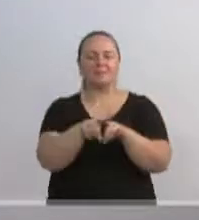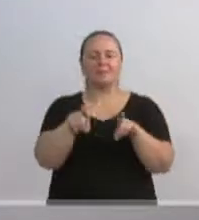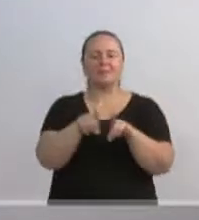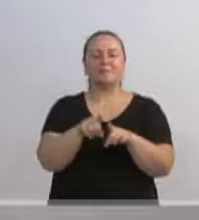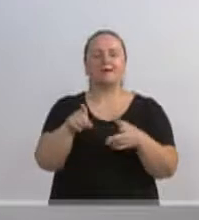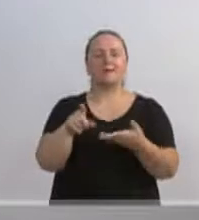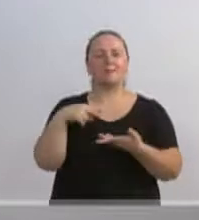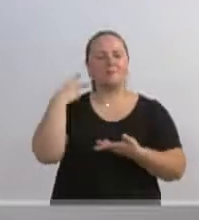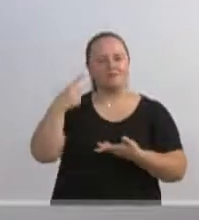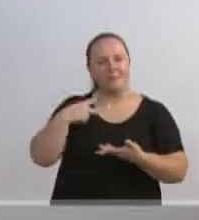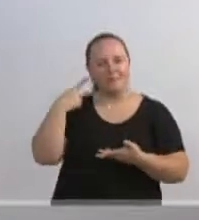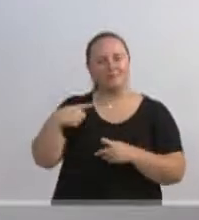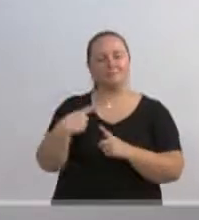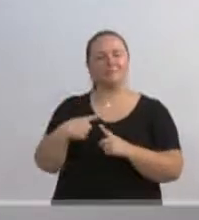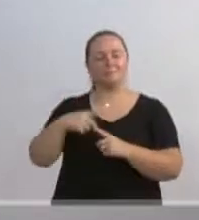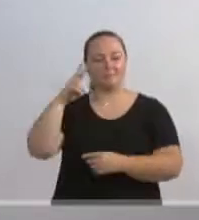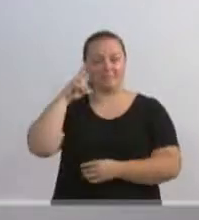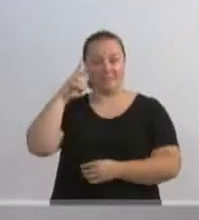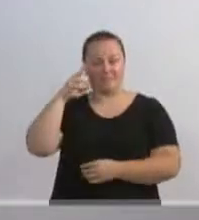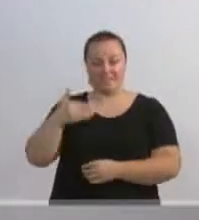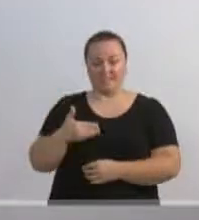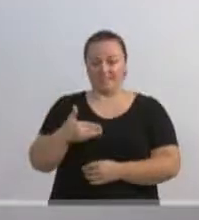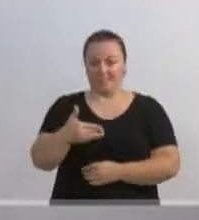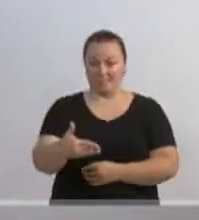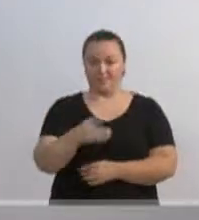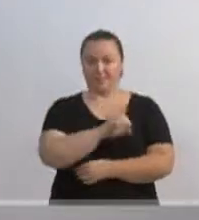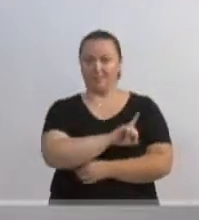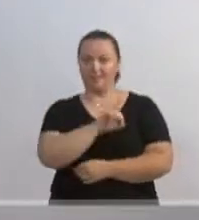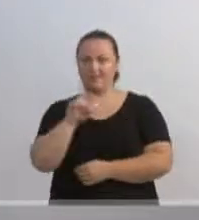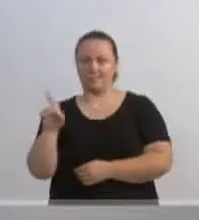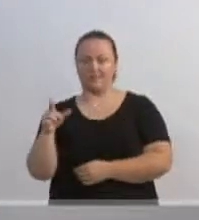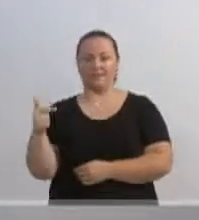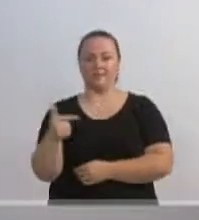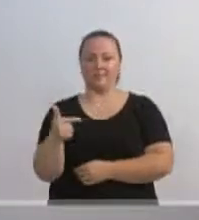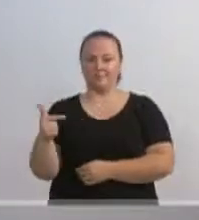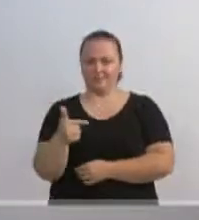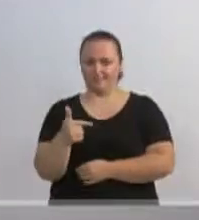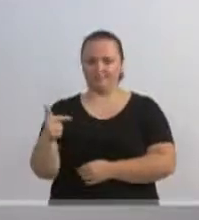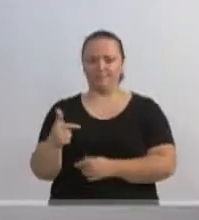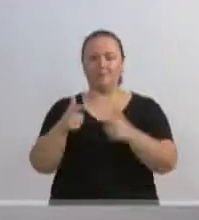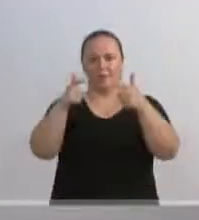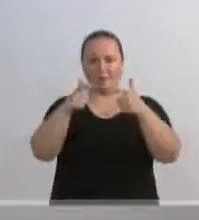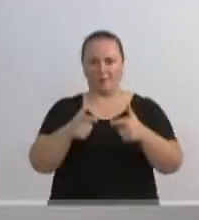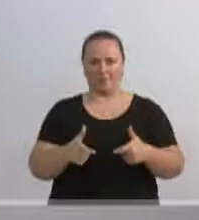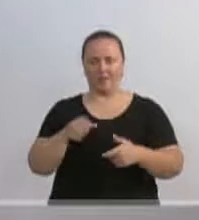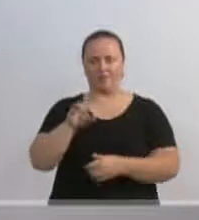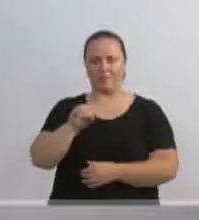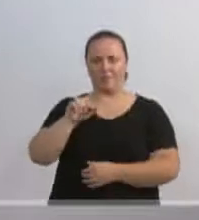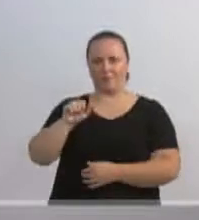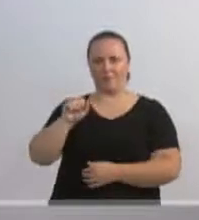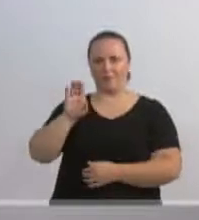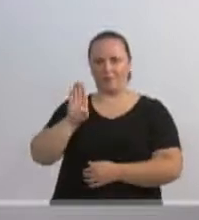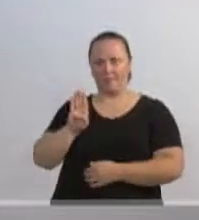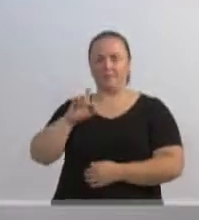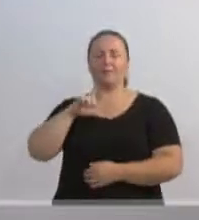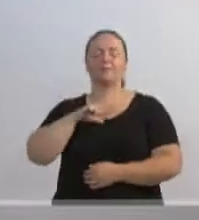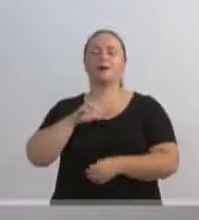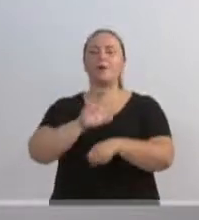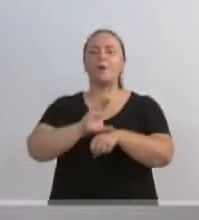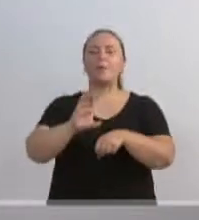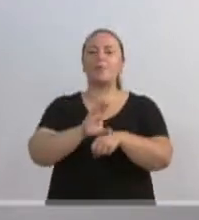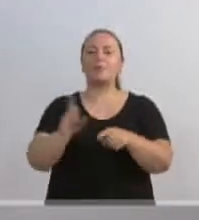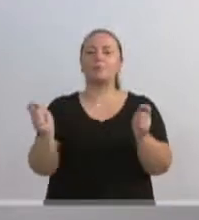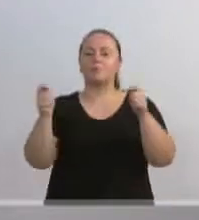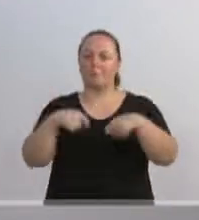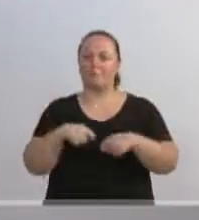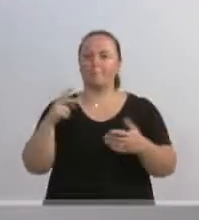porque na próxima segunda feira dia 22 na sede da oab vai haver um curso de capacitação na